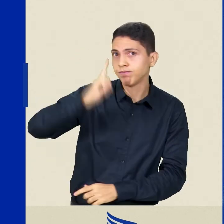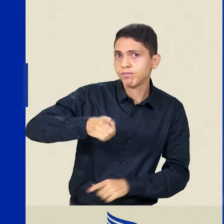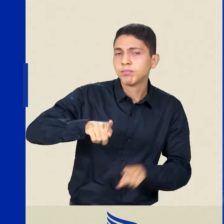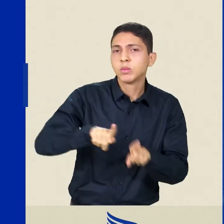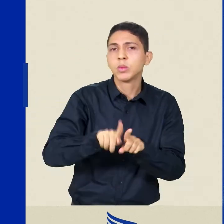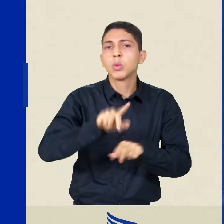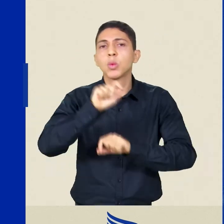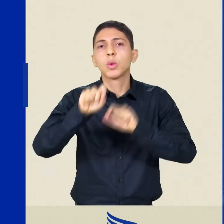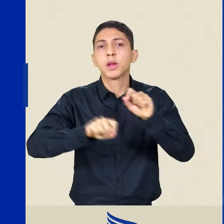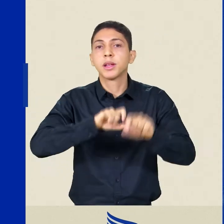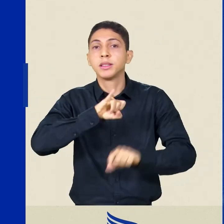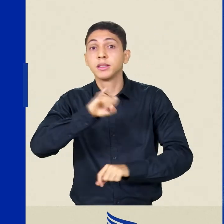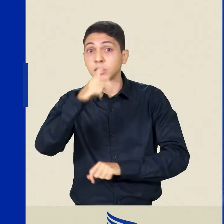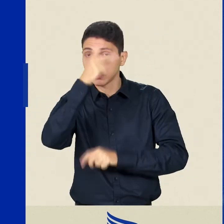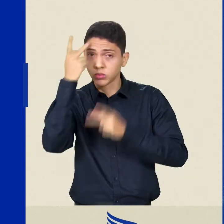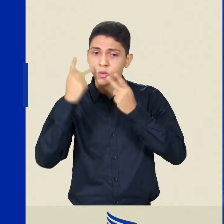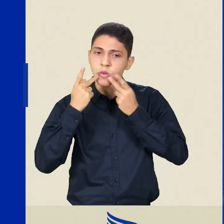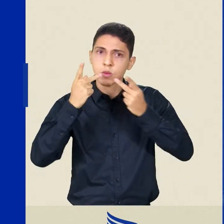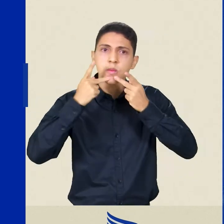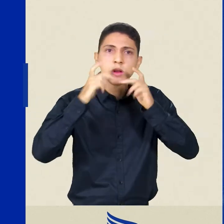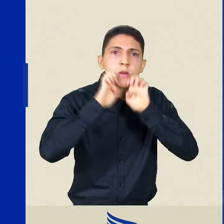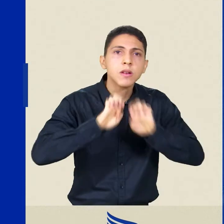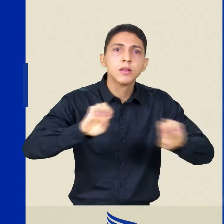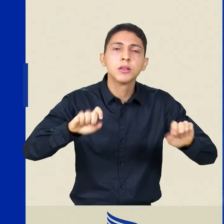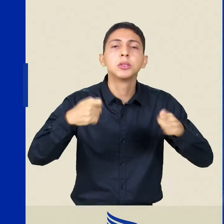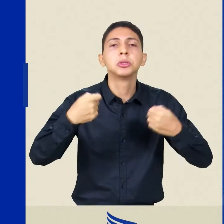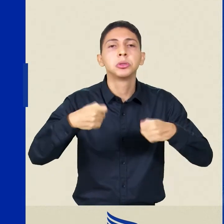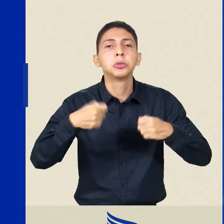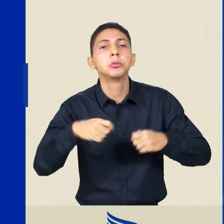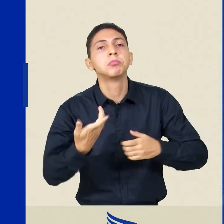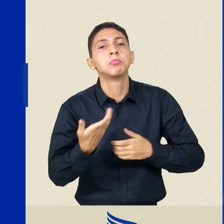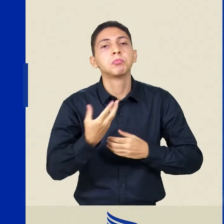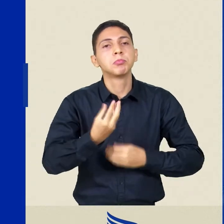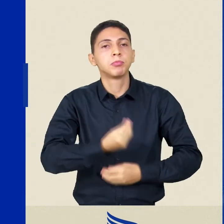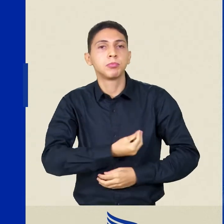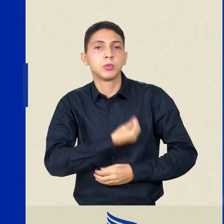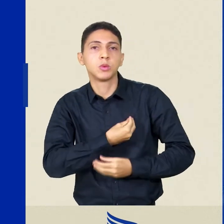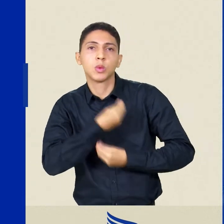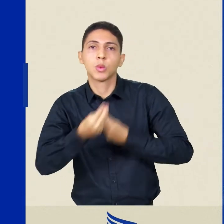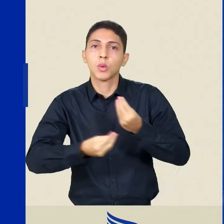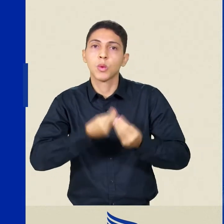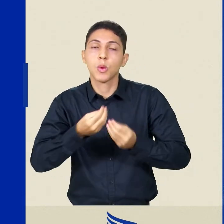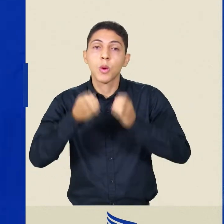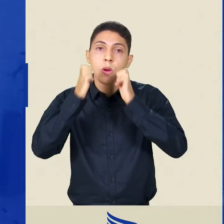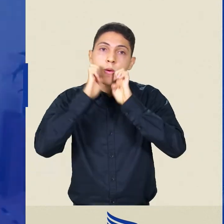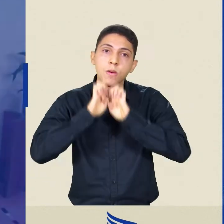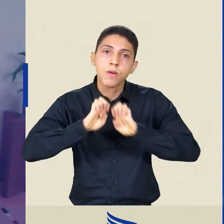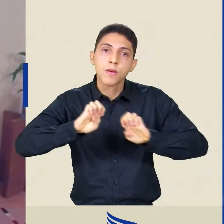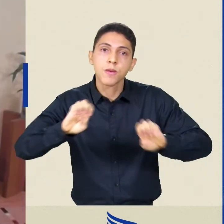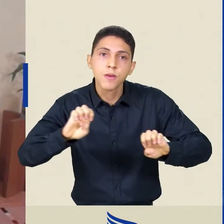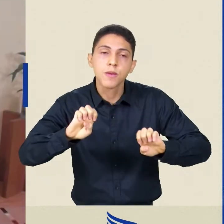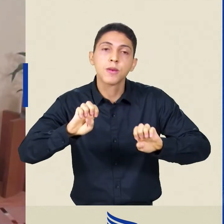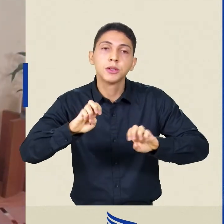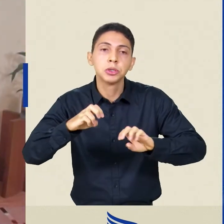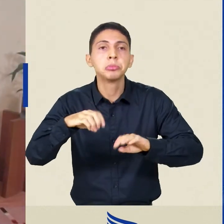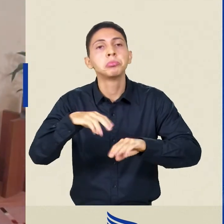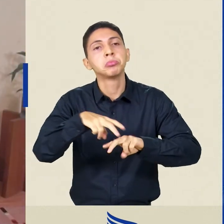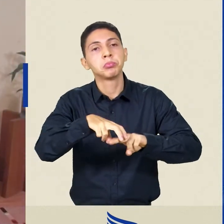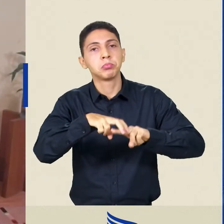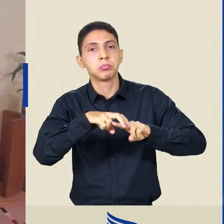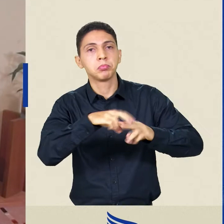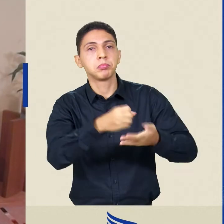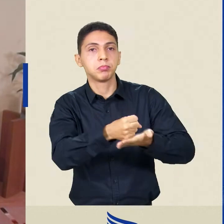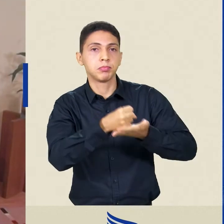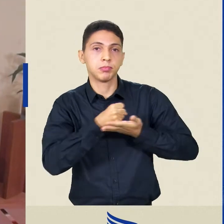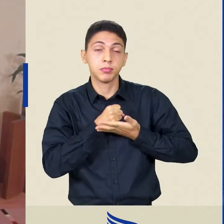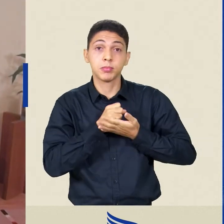o Evangelho, que vivam do Evangelho. 1 Coríntios 9, 13 e 14. Então o dízimo